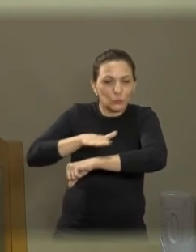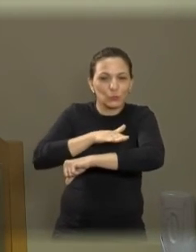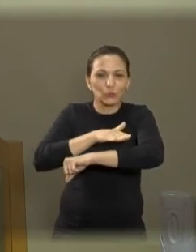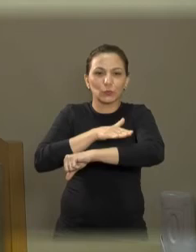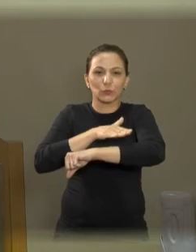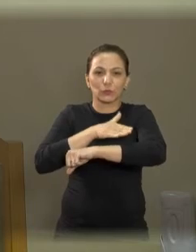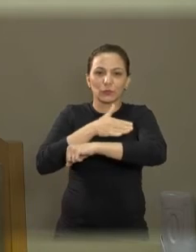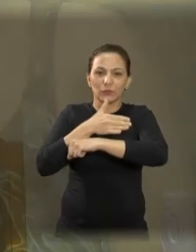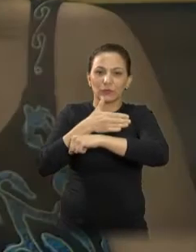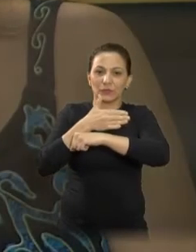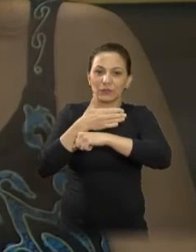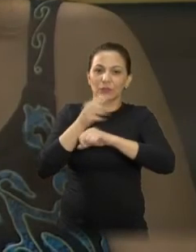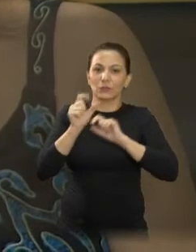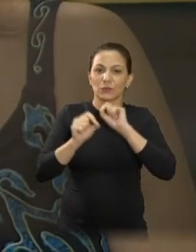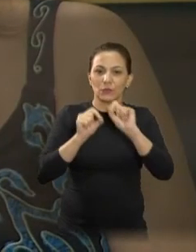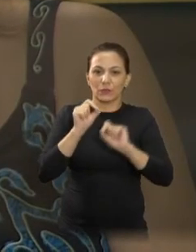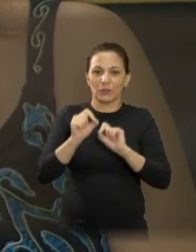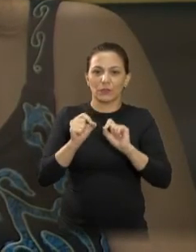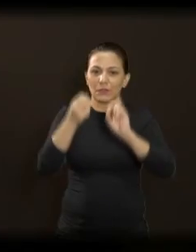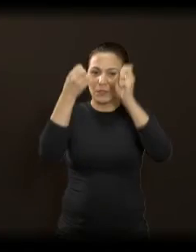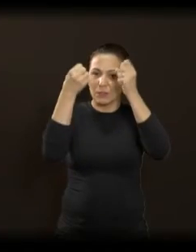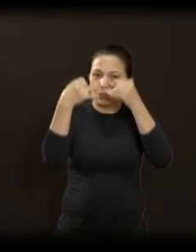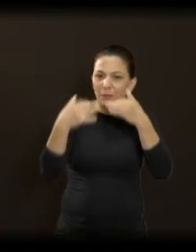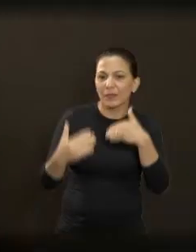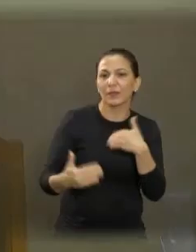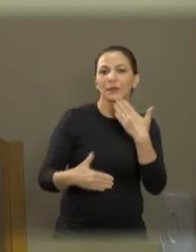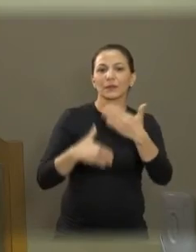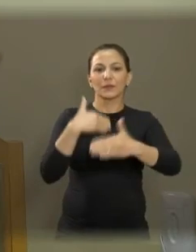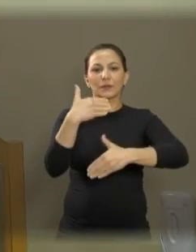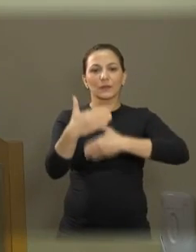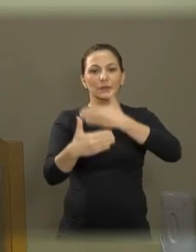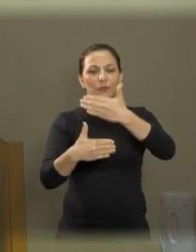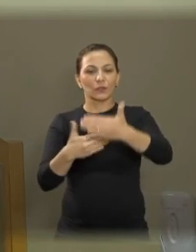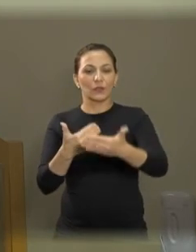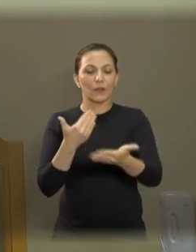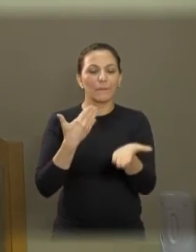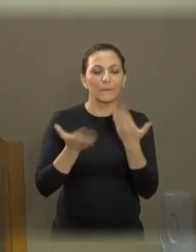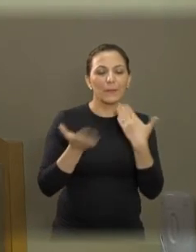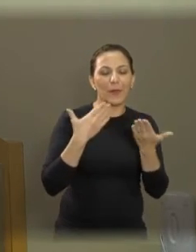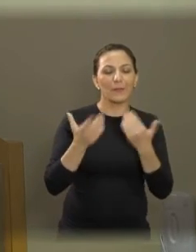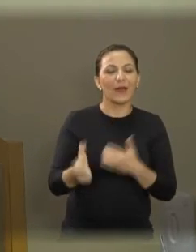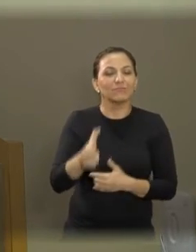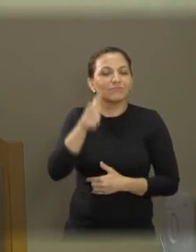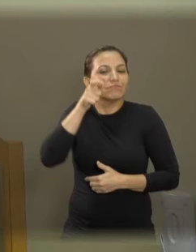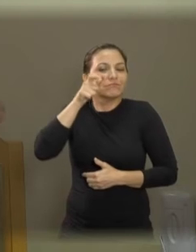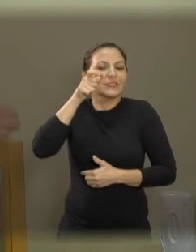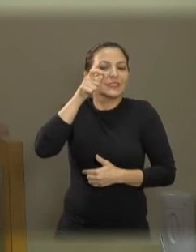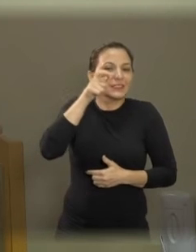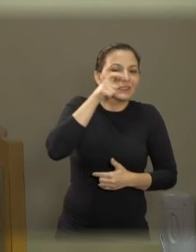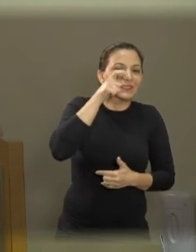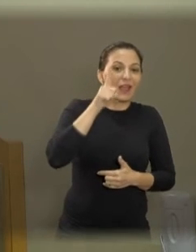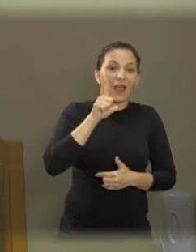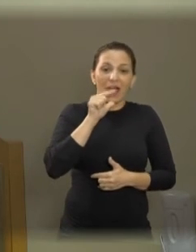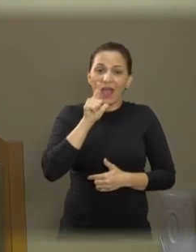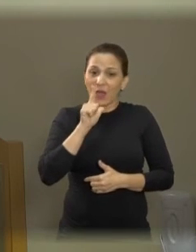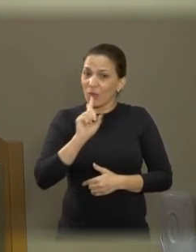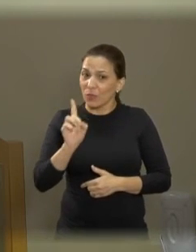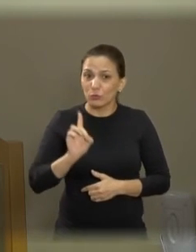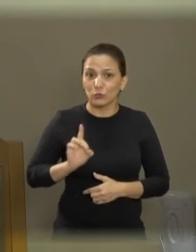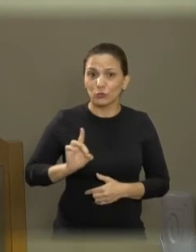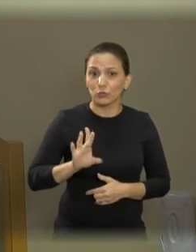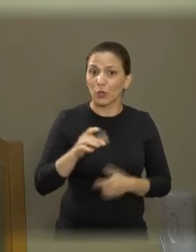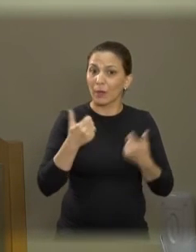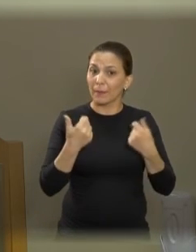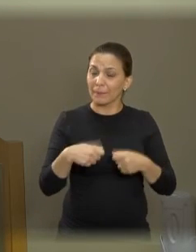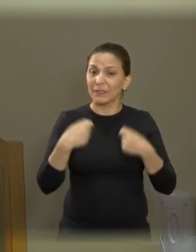abrindo o pacote, eu vou tornando essa minha conversa com o aluno interessante. E ele vai perceber que a água não resolve, ele precisa